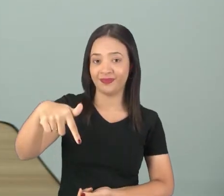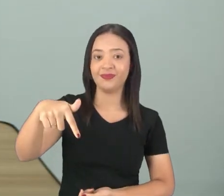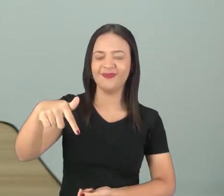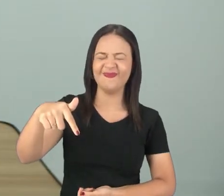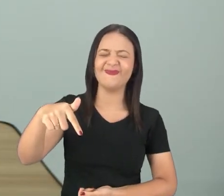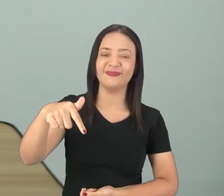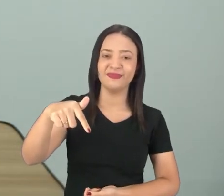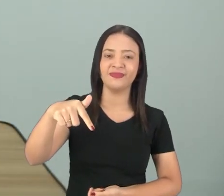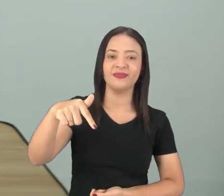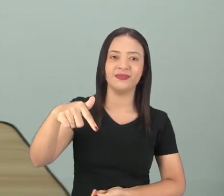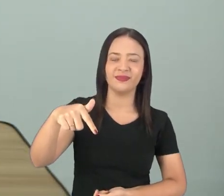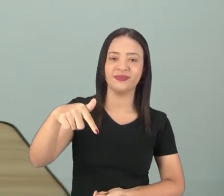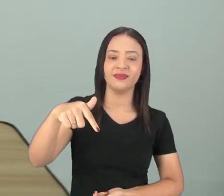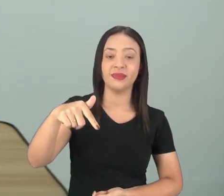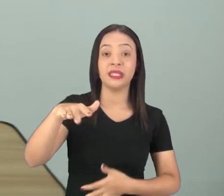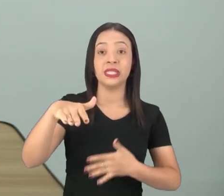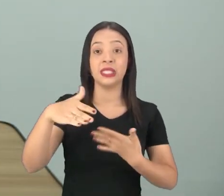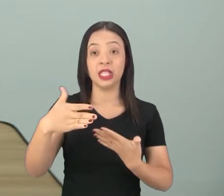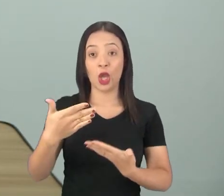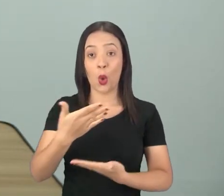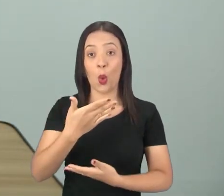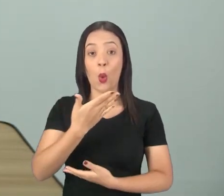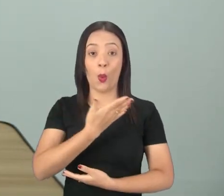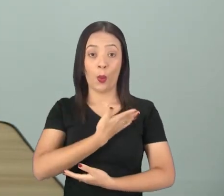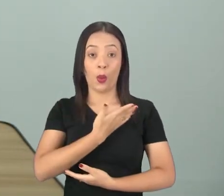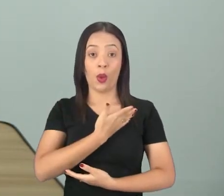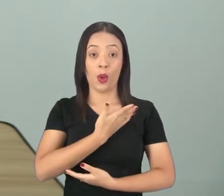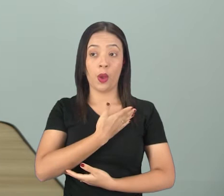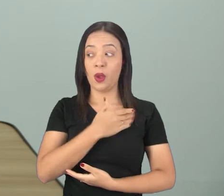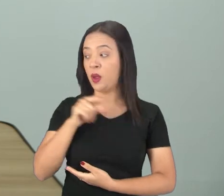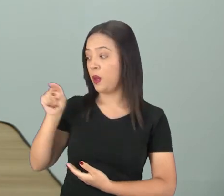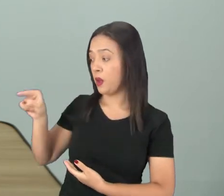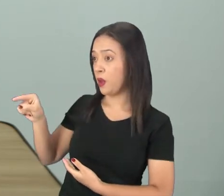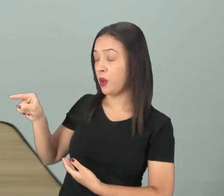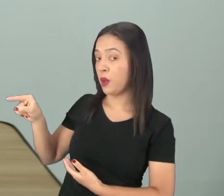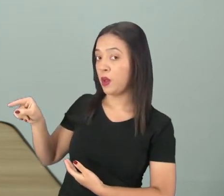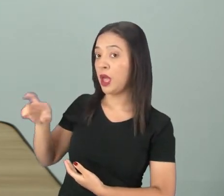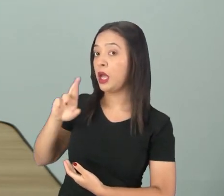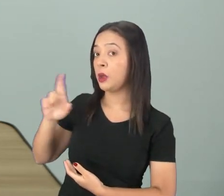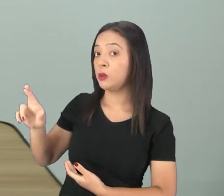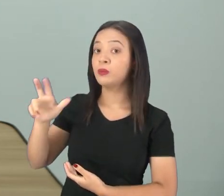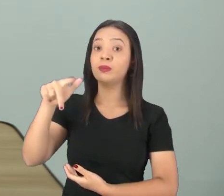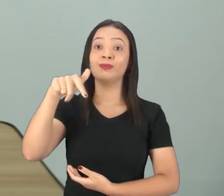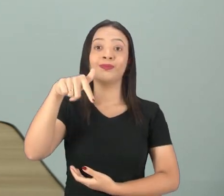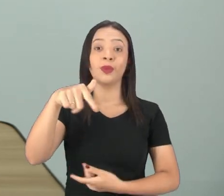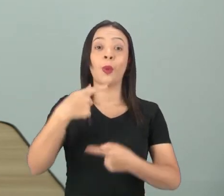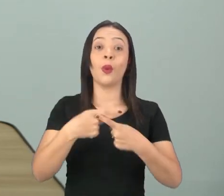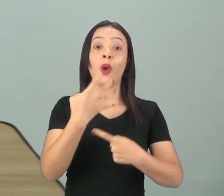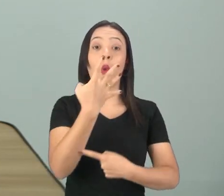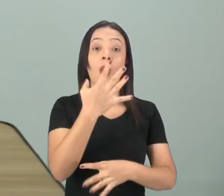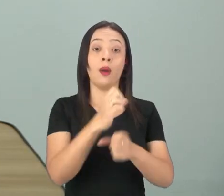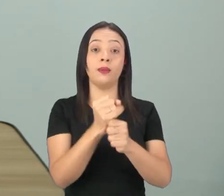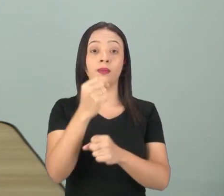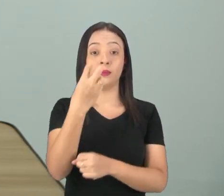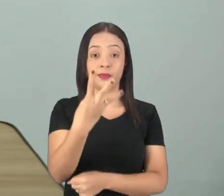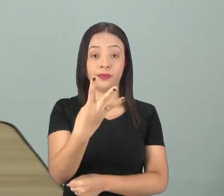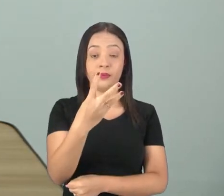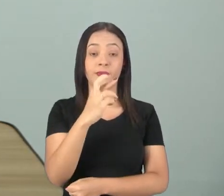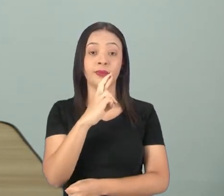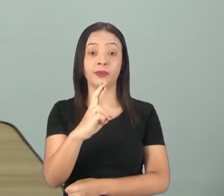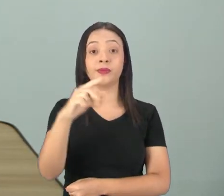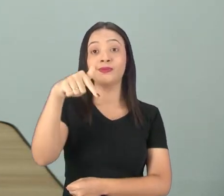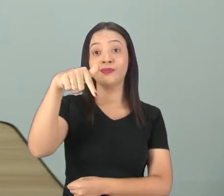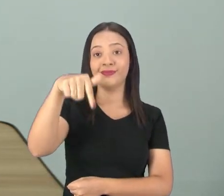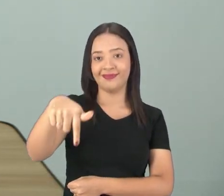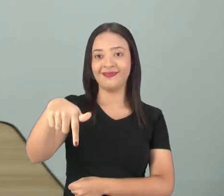7. Então, o meu colega que jogou o dado que caiu no 13, ele vai dizer assim, 7. Porque 4 mais 3 é 7.